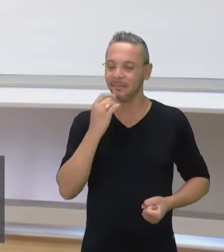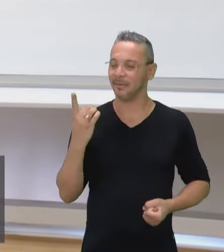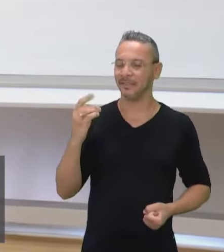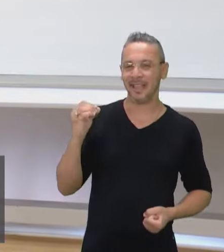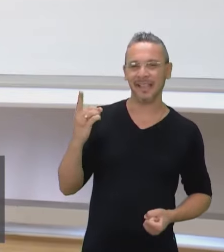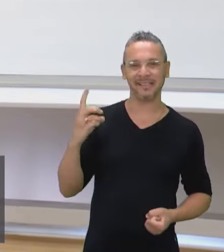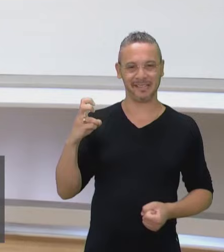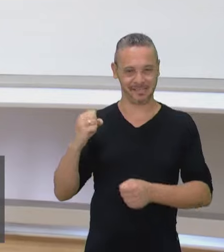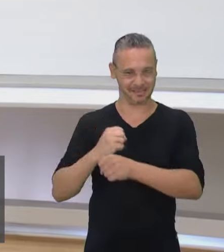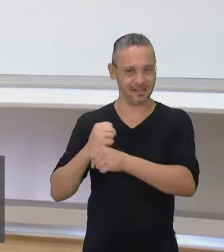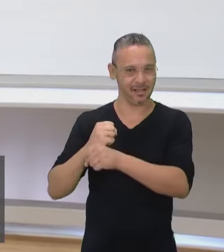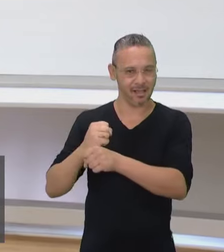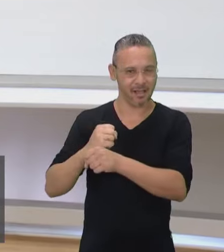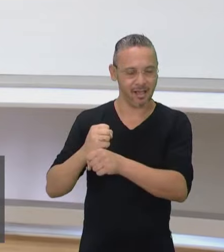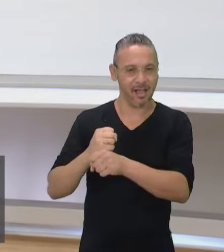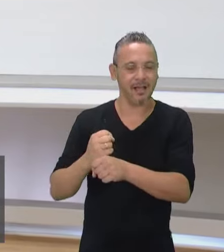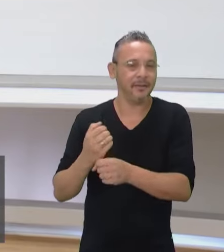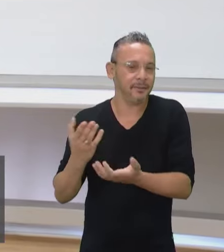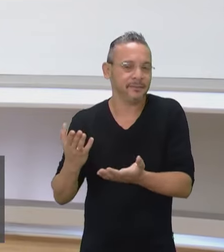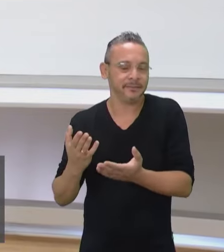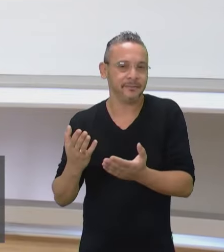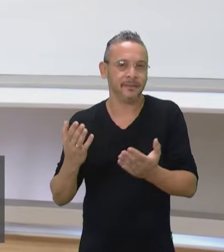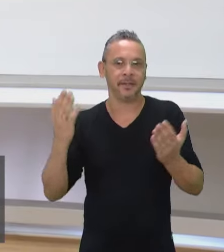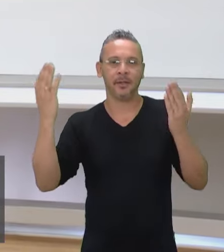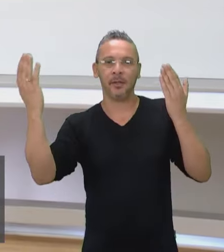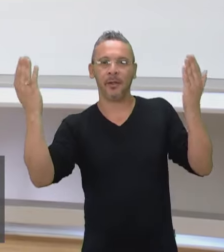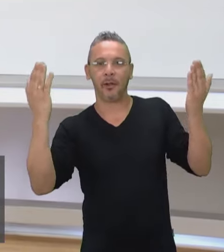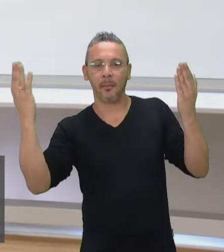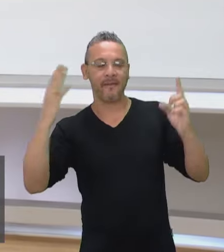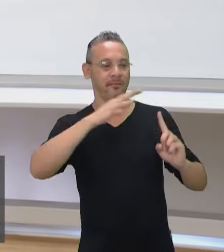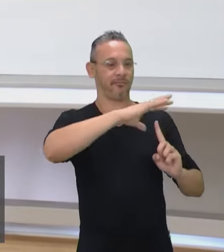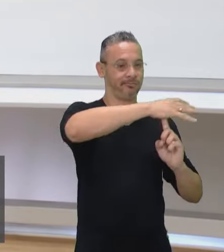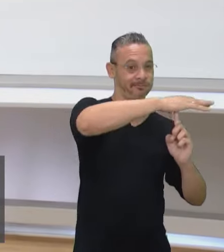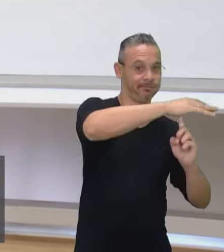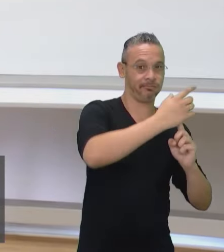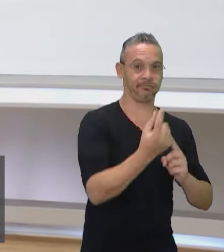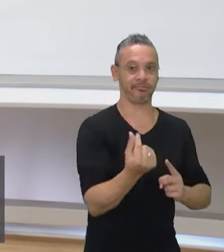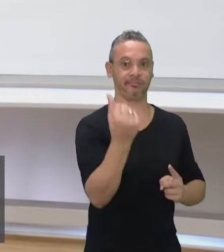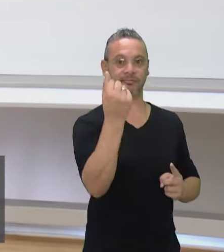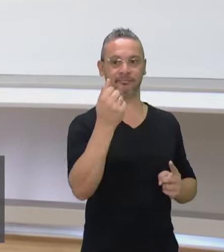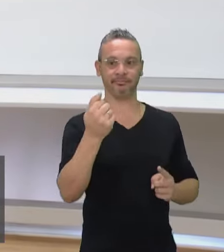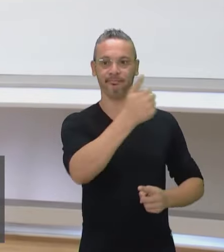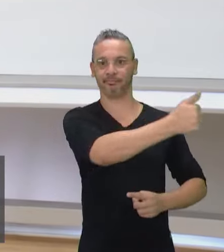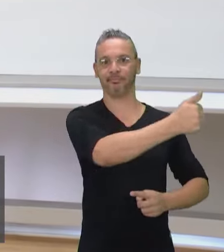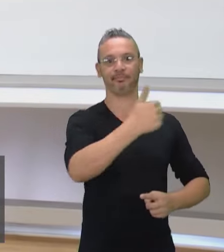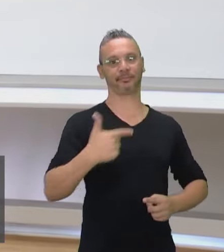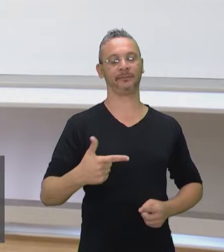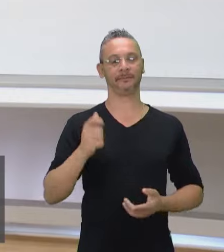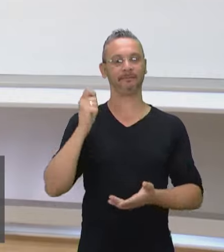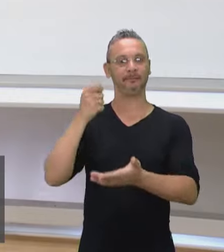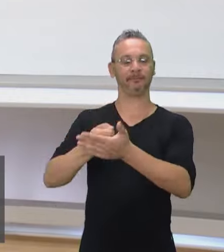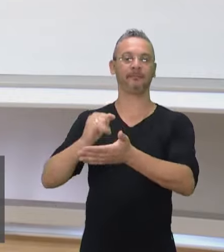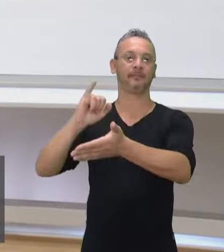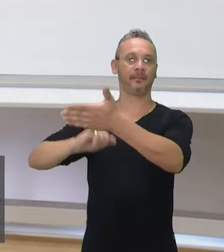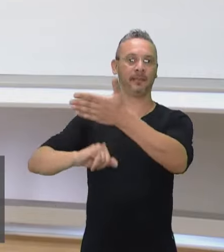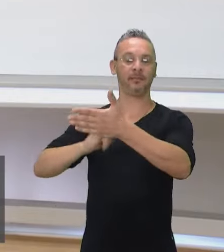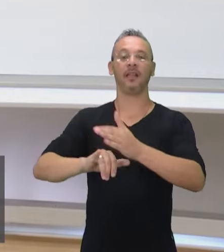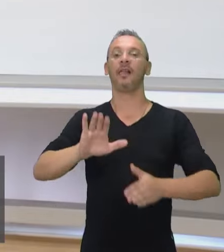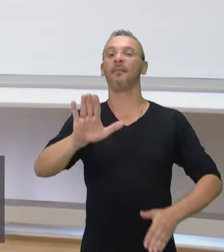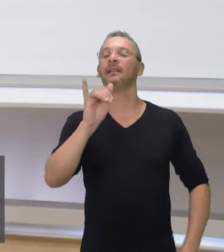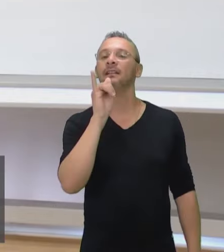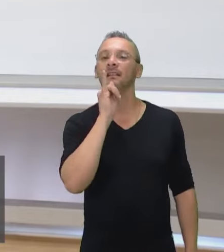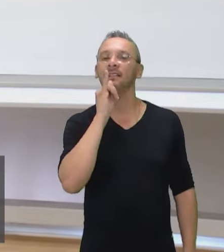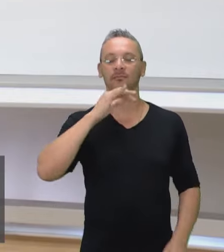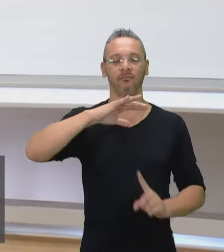15 anos, que nem se compara com o custo de um helicóptero, você vai pagar um imposto. Agora, se você tiver